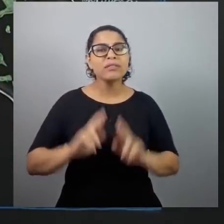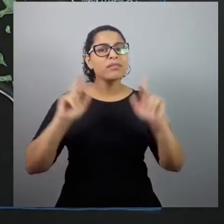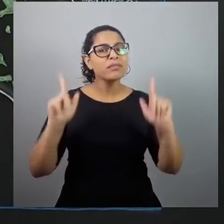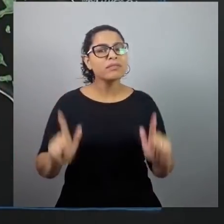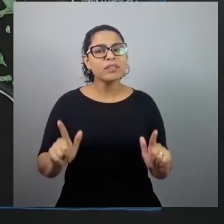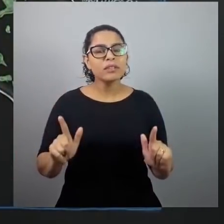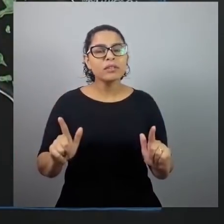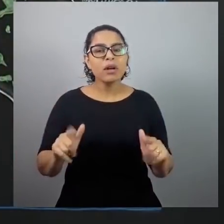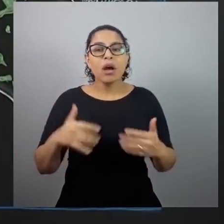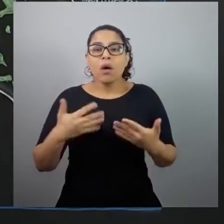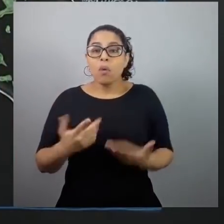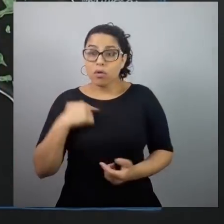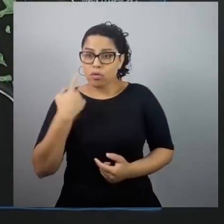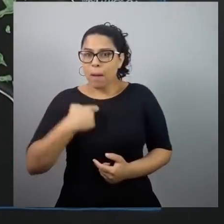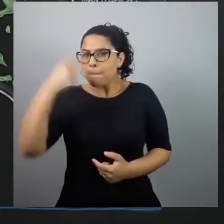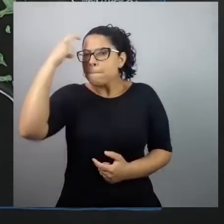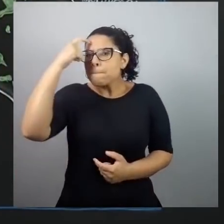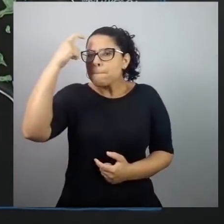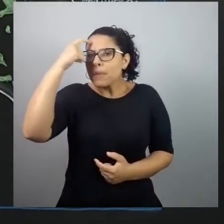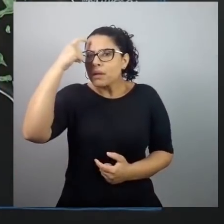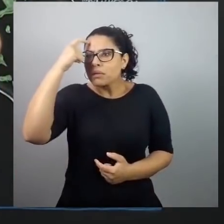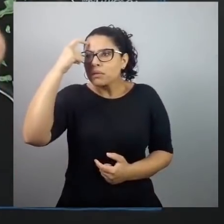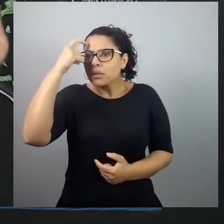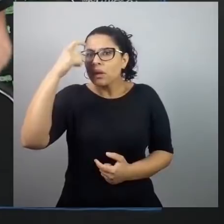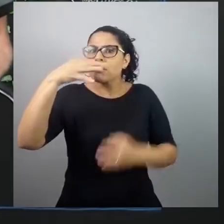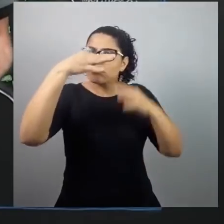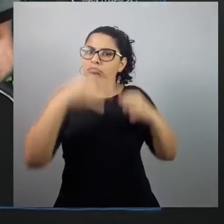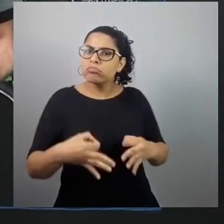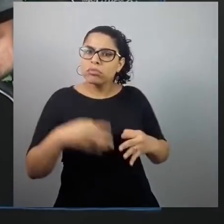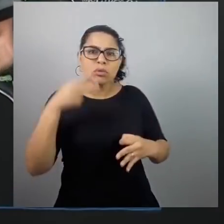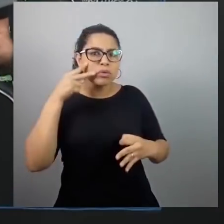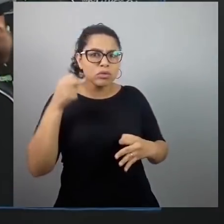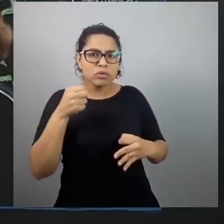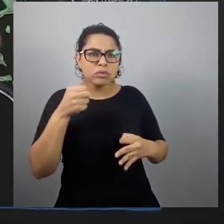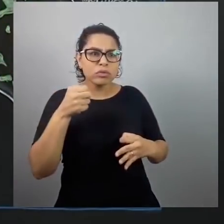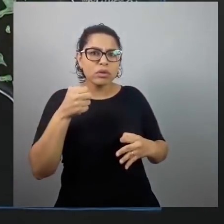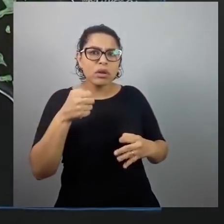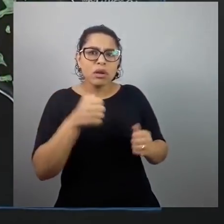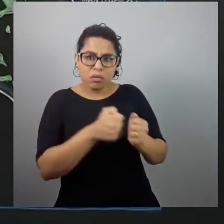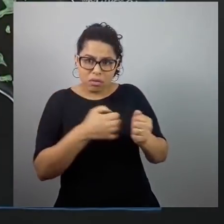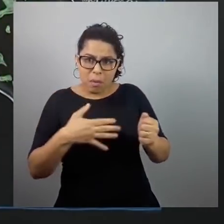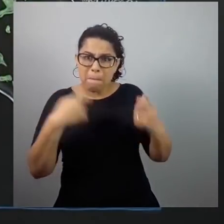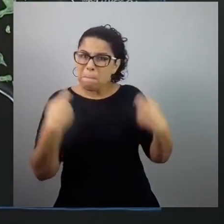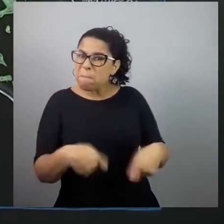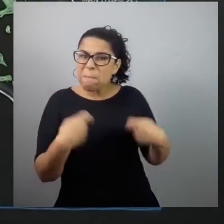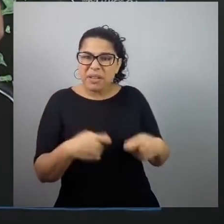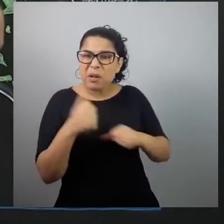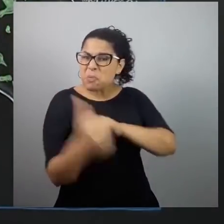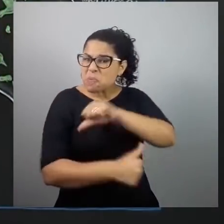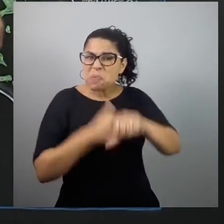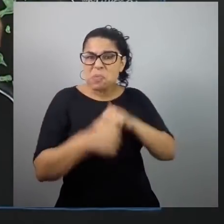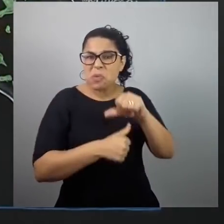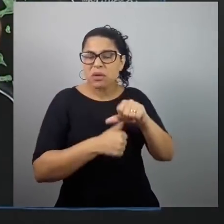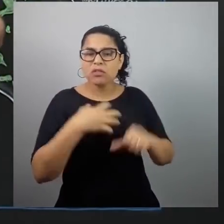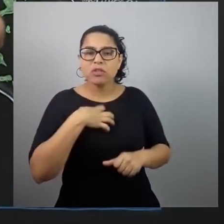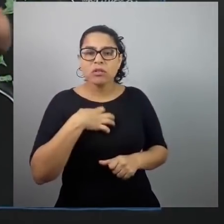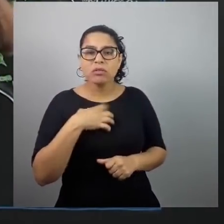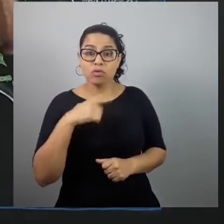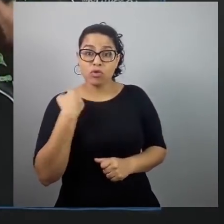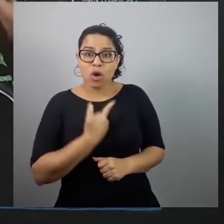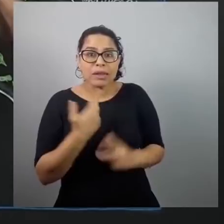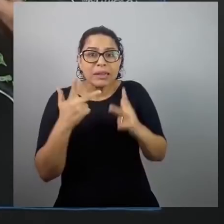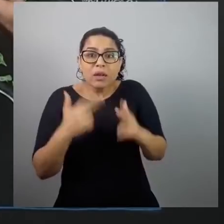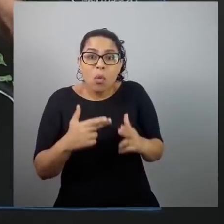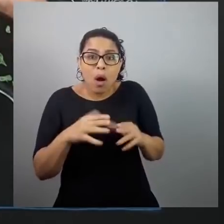gente incorpora essa ideia de que o indígena precisa ser civilizado, a gente está sendo eurocêntrico, a gente está com o olho do colonizador. A